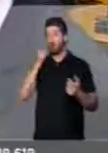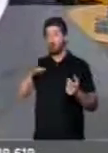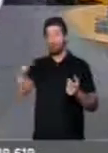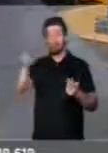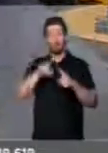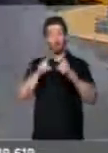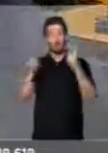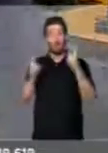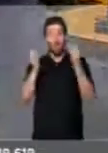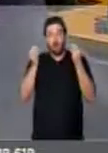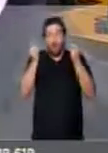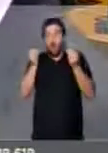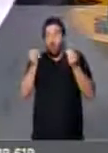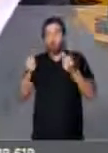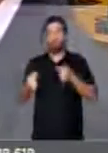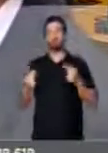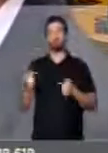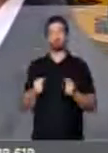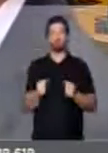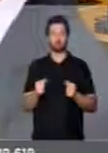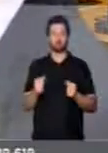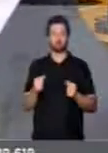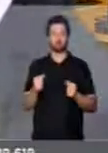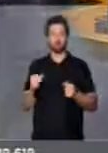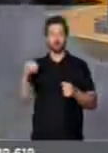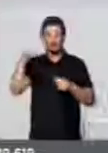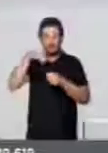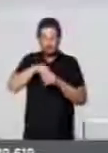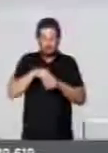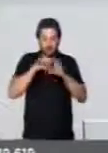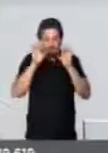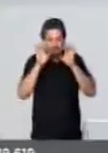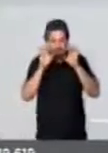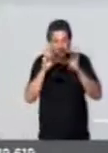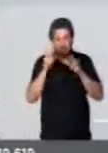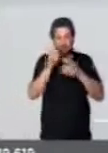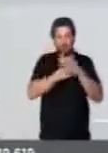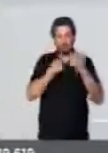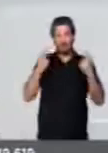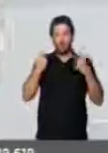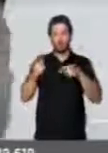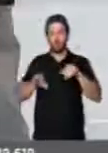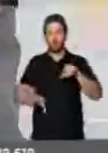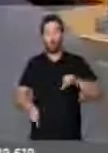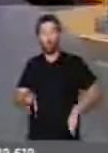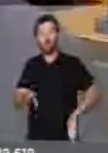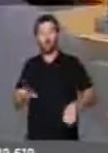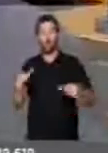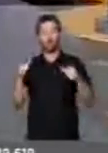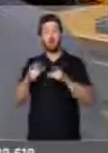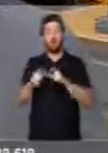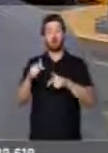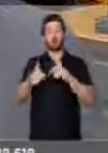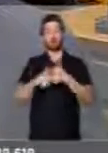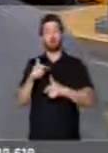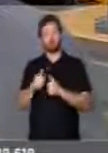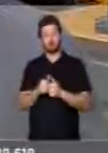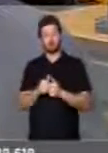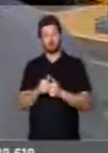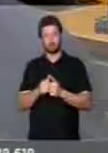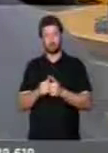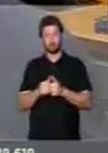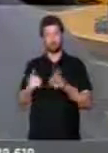como é que isso poderia ser tratado dentro de algo específico no combate à corrupção e aonde atuar.